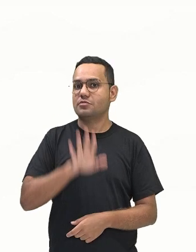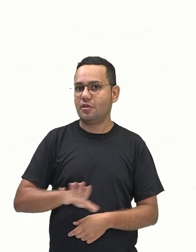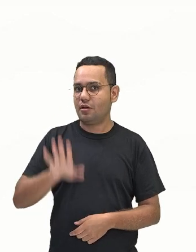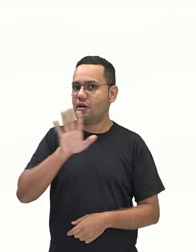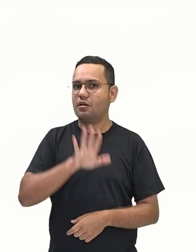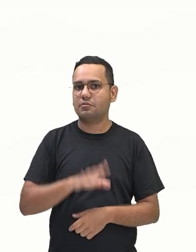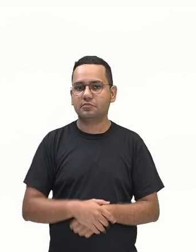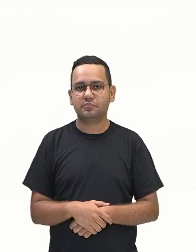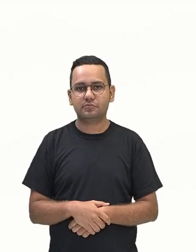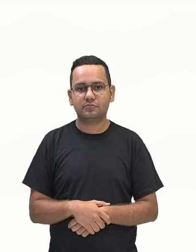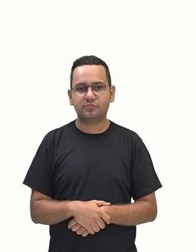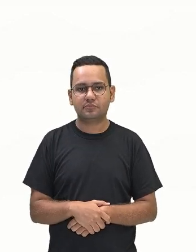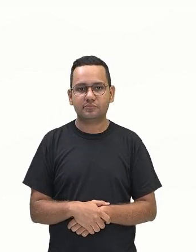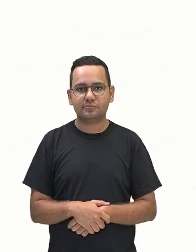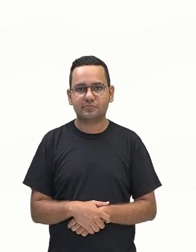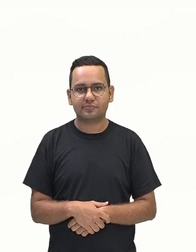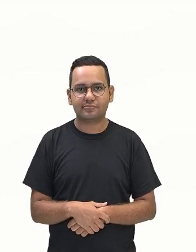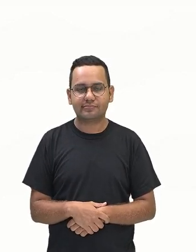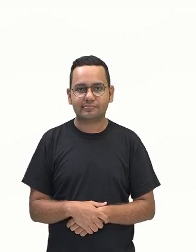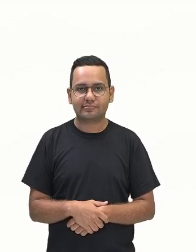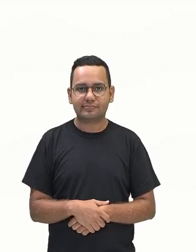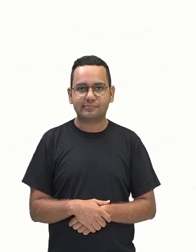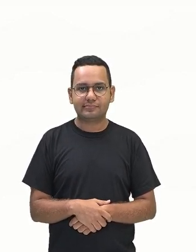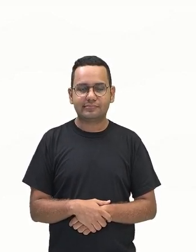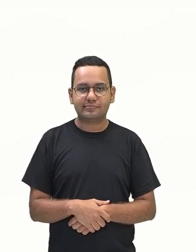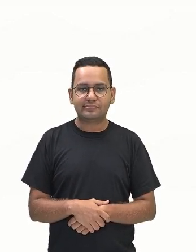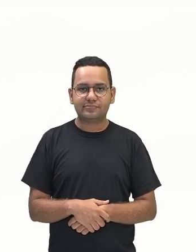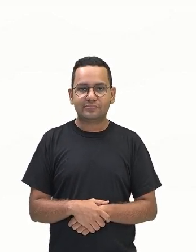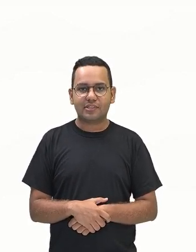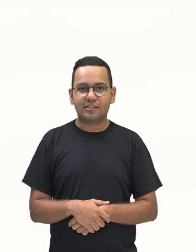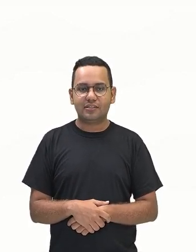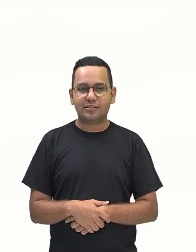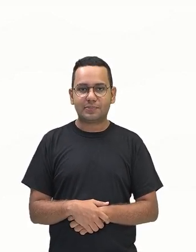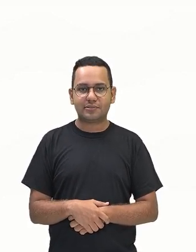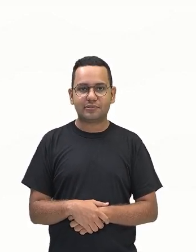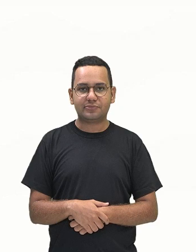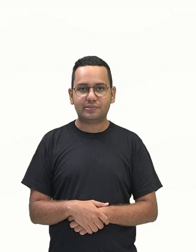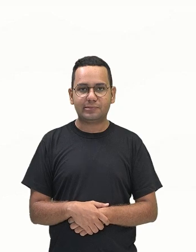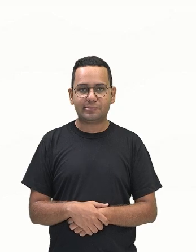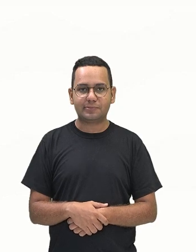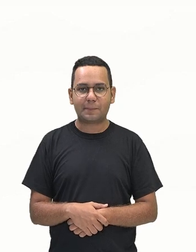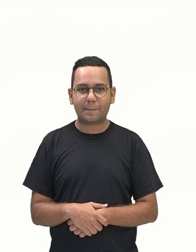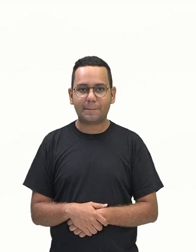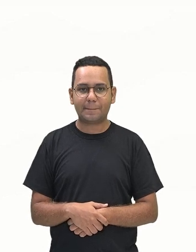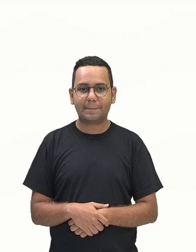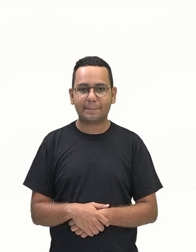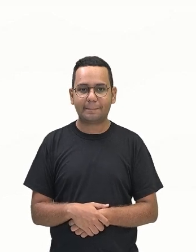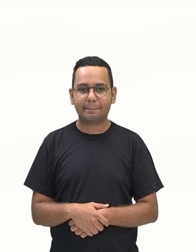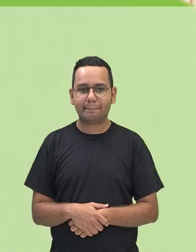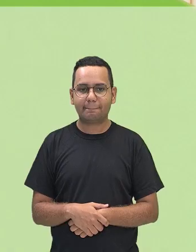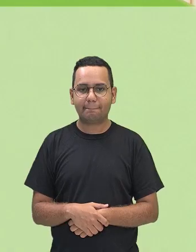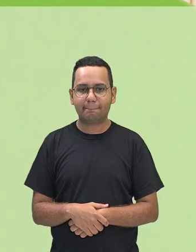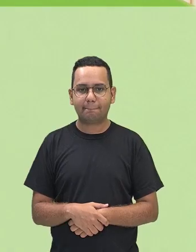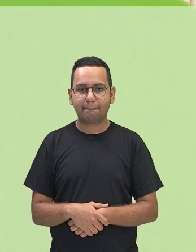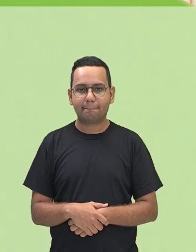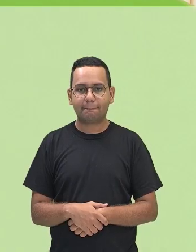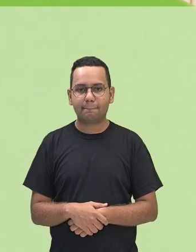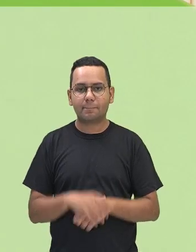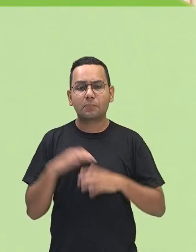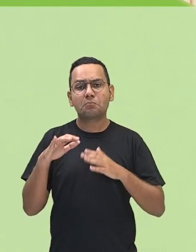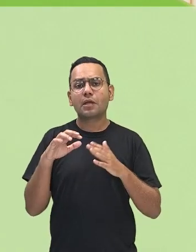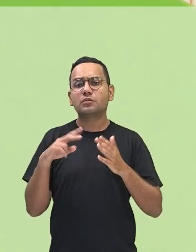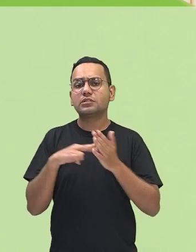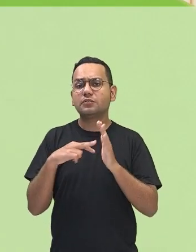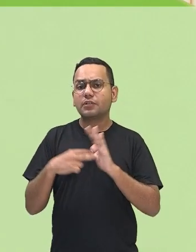falo que é um problema de saúde pública, está dizendo que não acontece só com